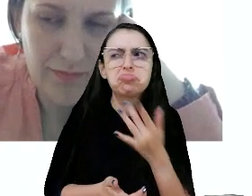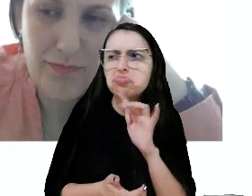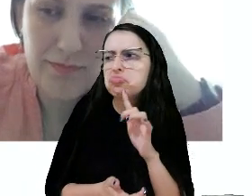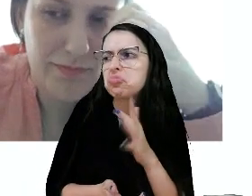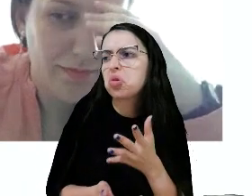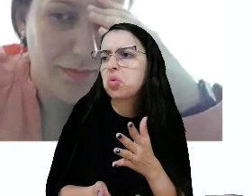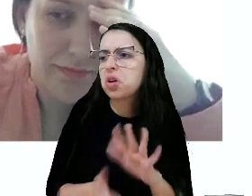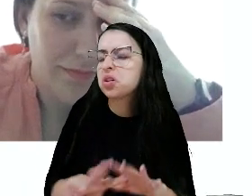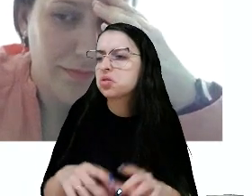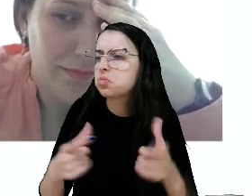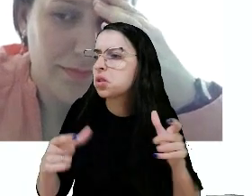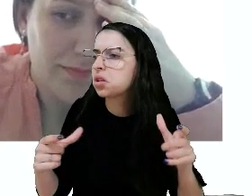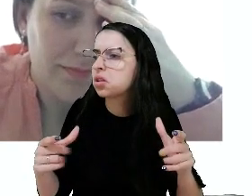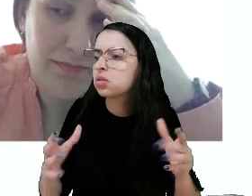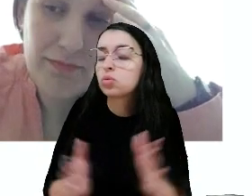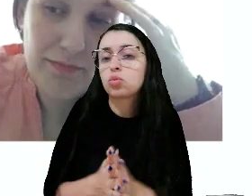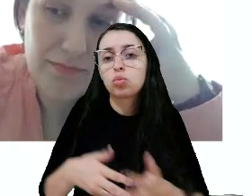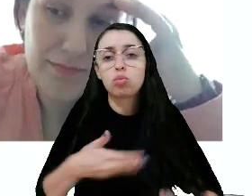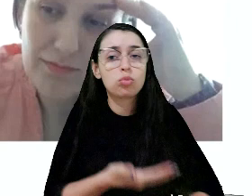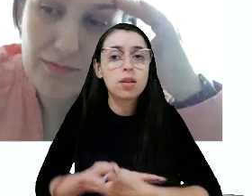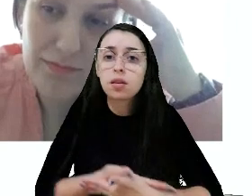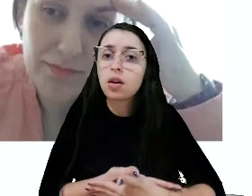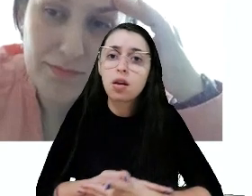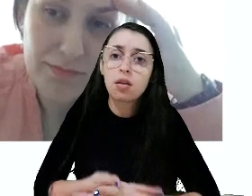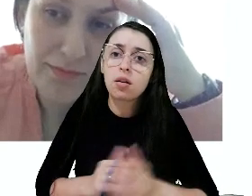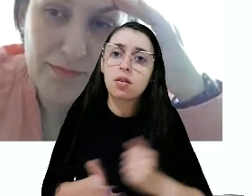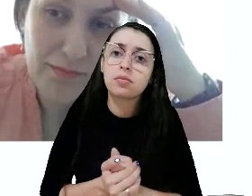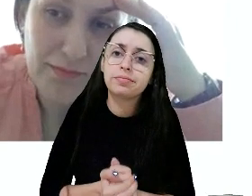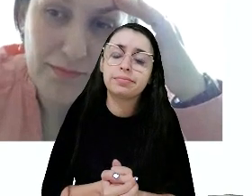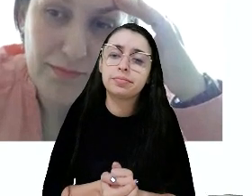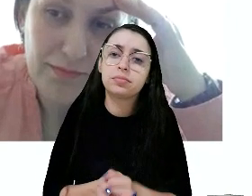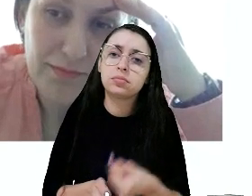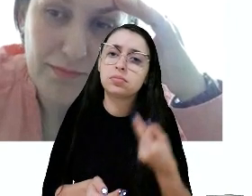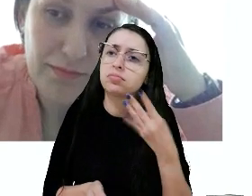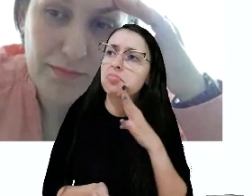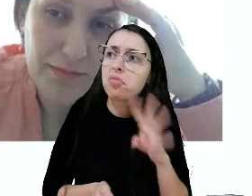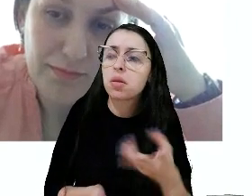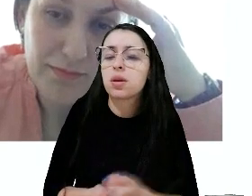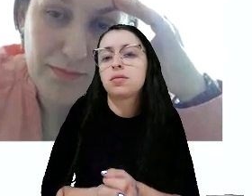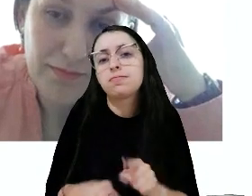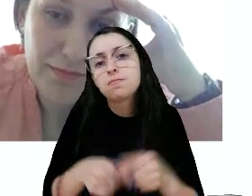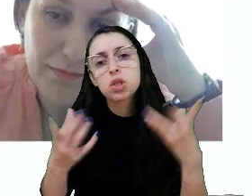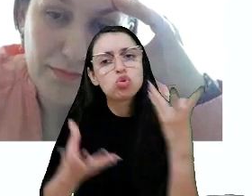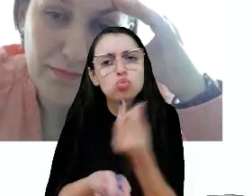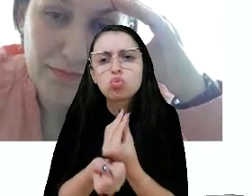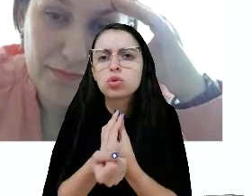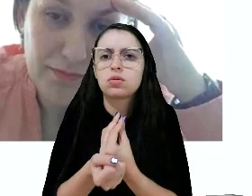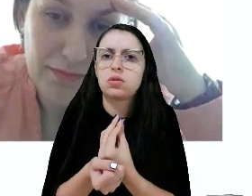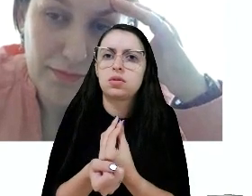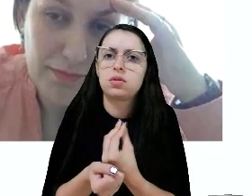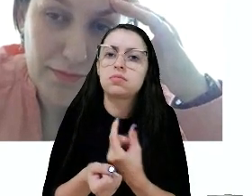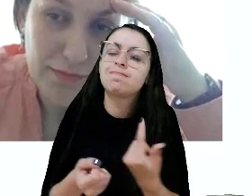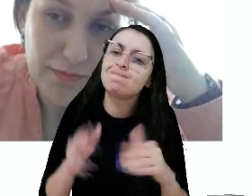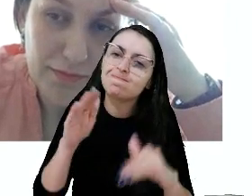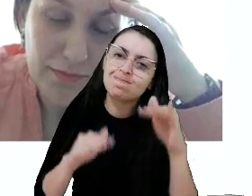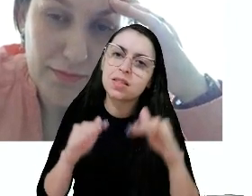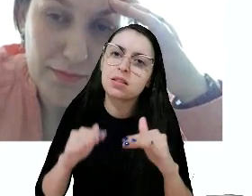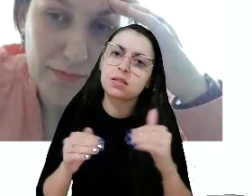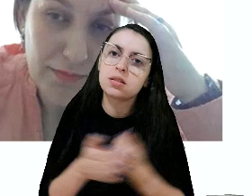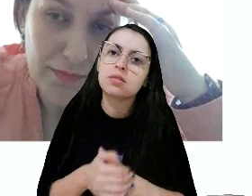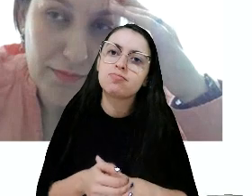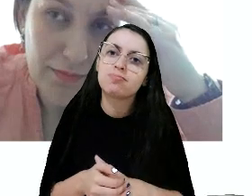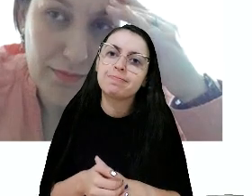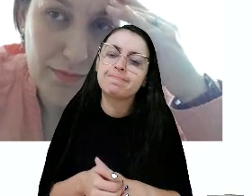tamanho seria este bebê, e não sei de que tamanho era a bacia dessa menina, mas tudo isso é muito provável que